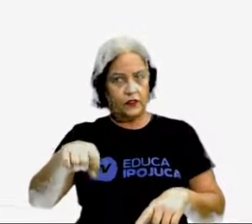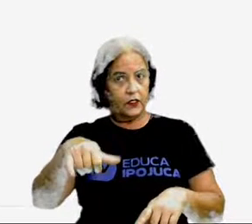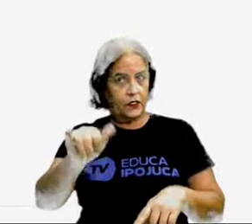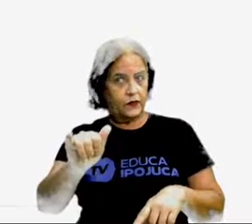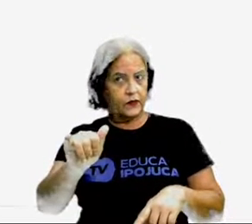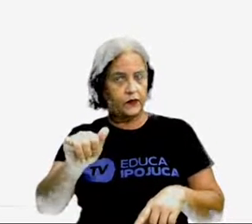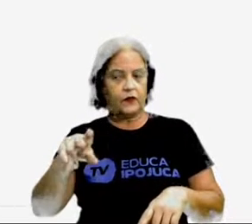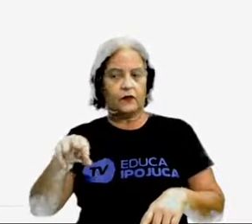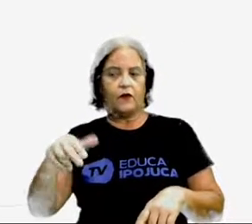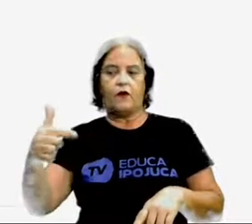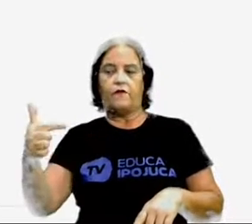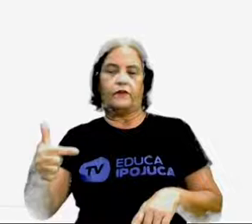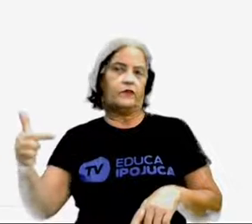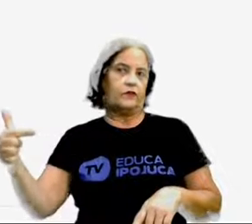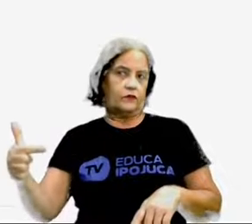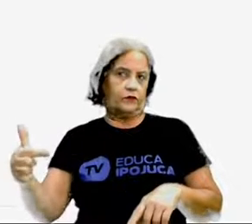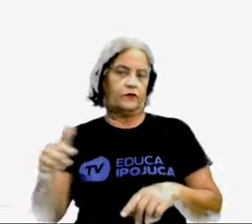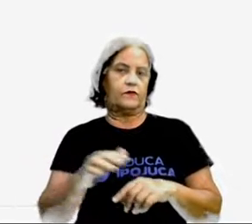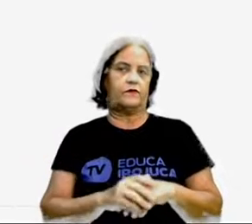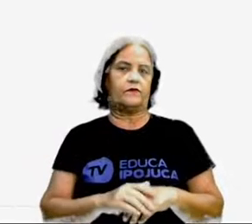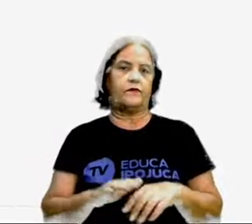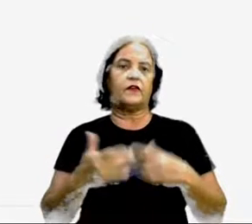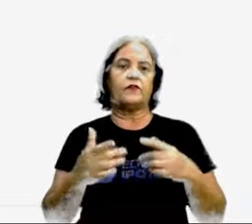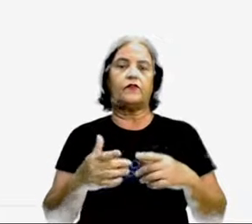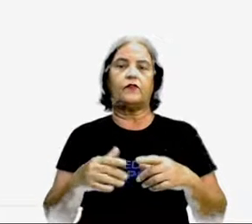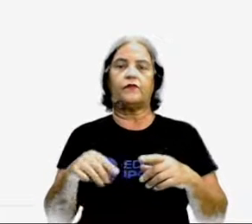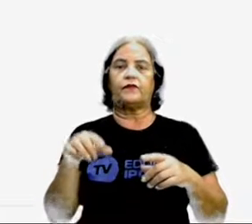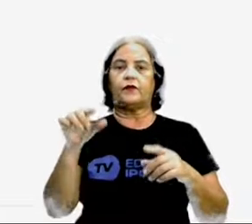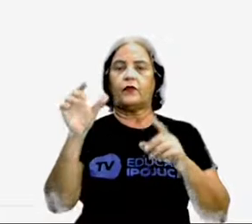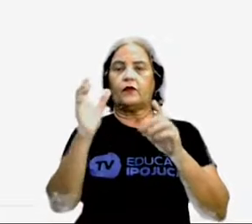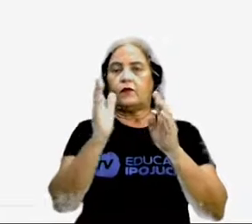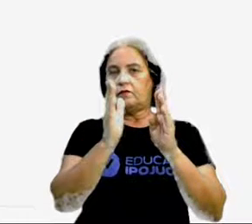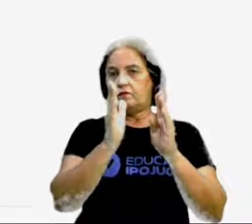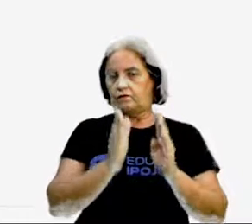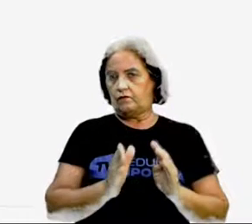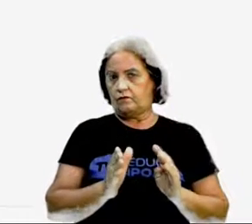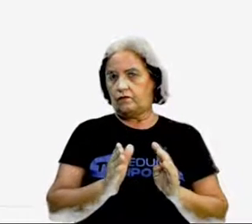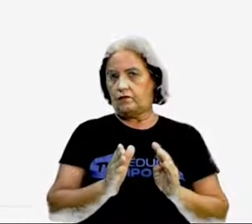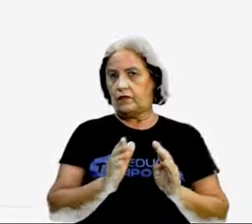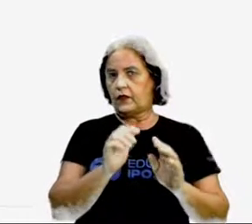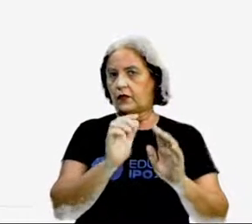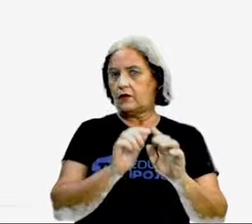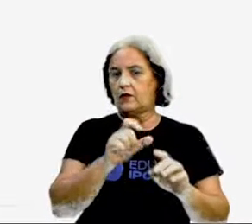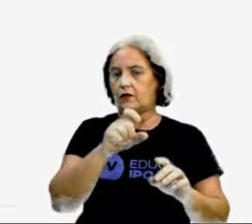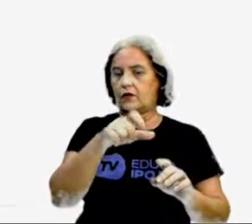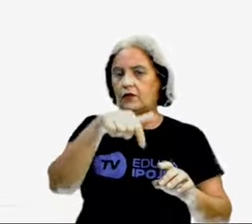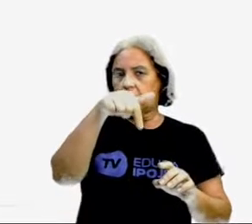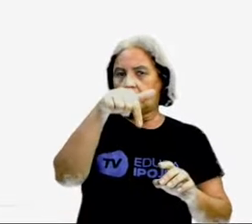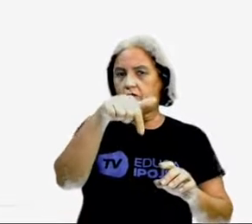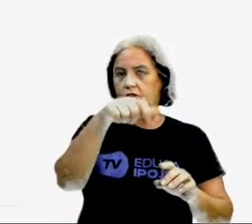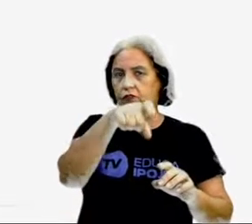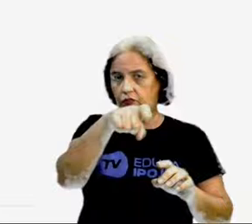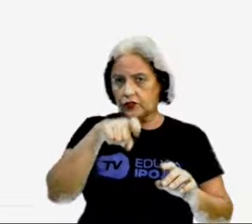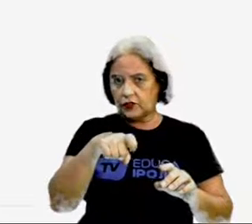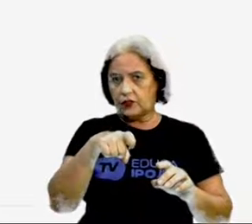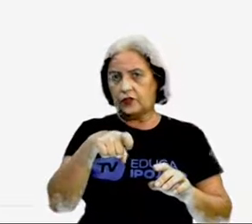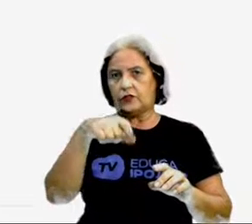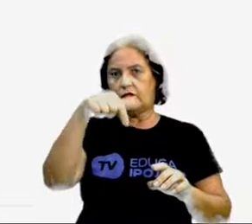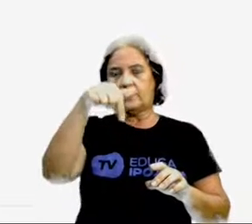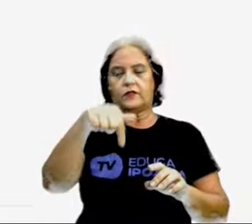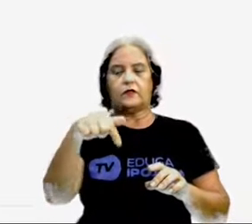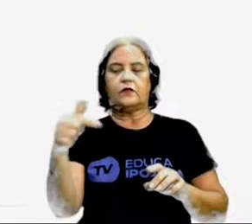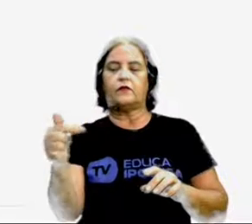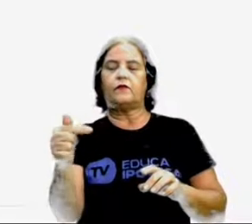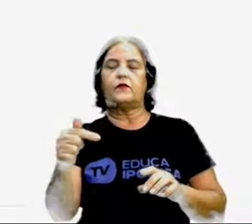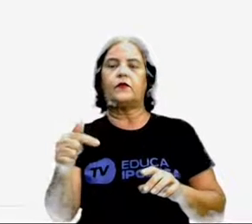fazer? Substituição. Isolar o x. Então, vou dizer que x é 7 menos y. Como